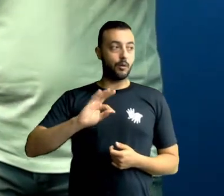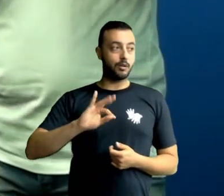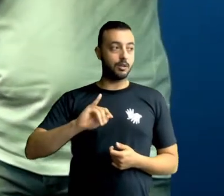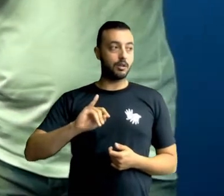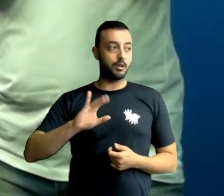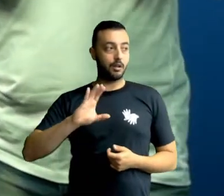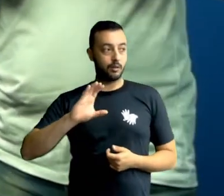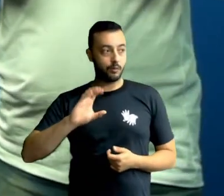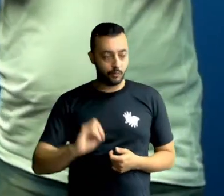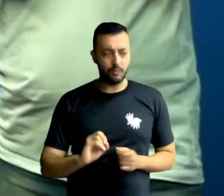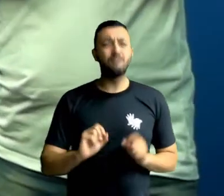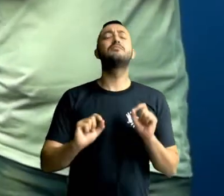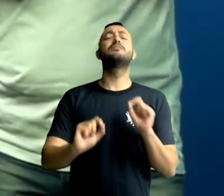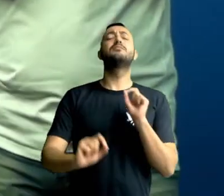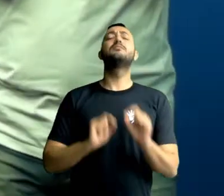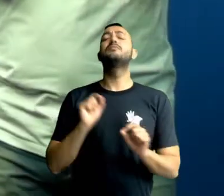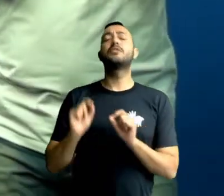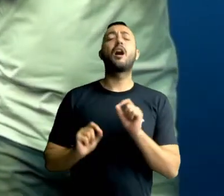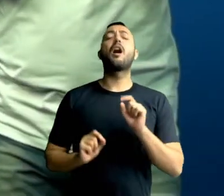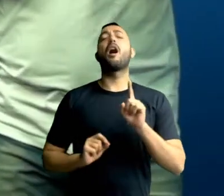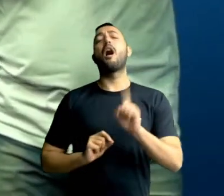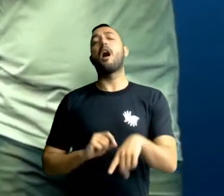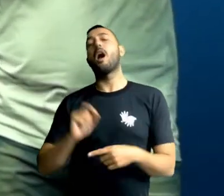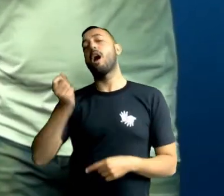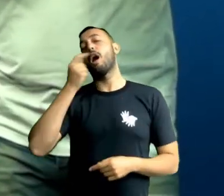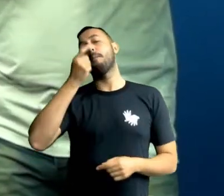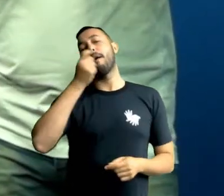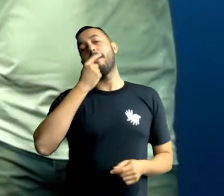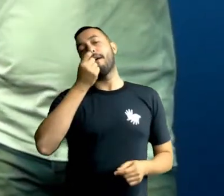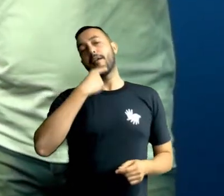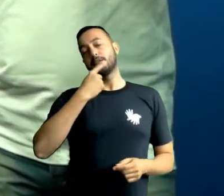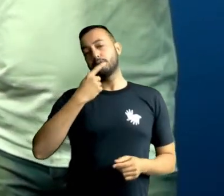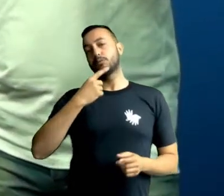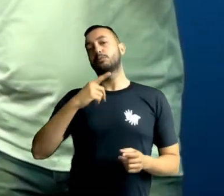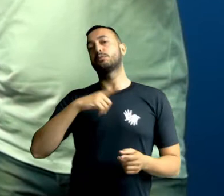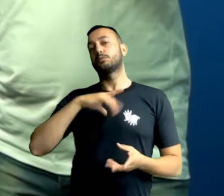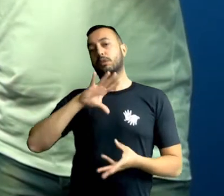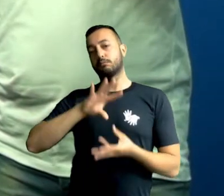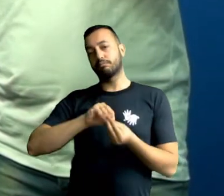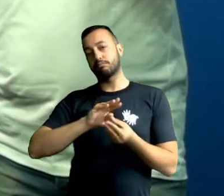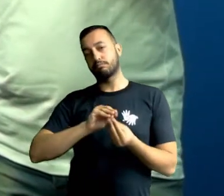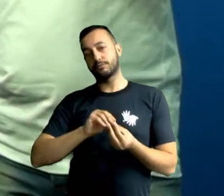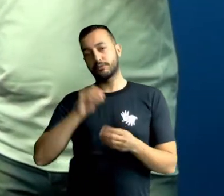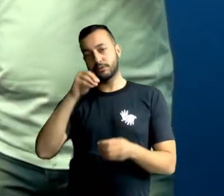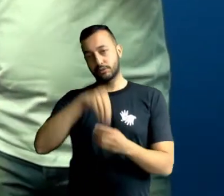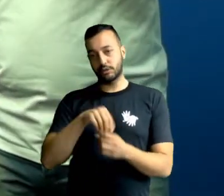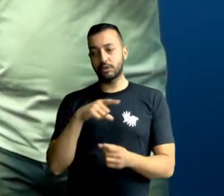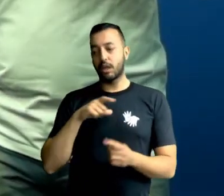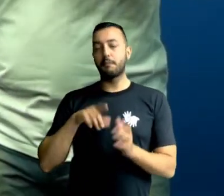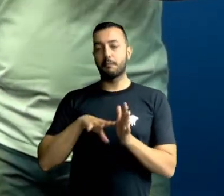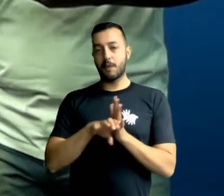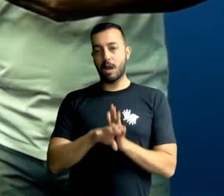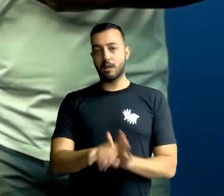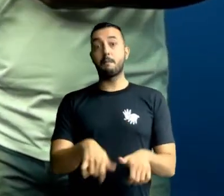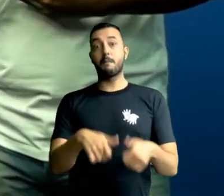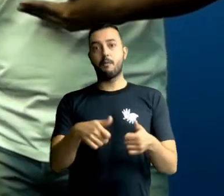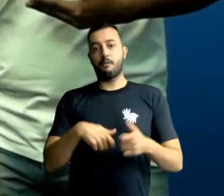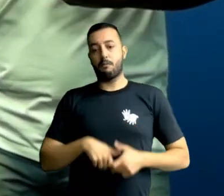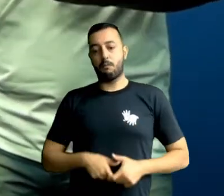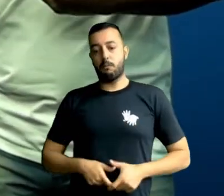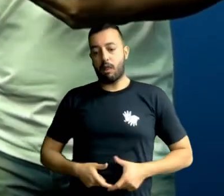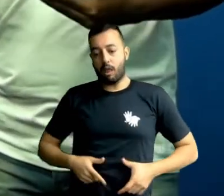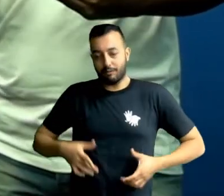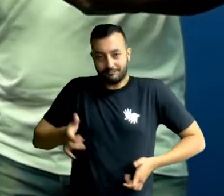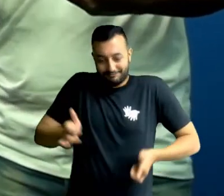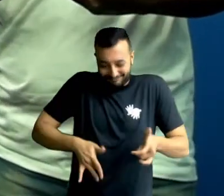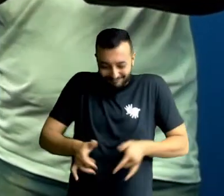Um medicamento probiótico é um medicamento que é composto por bactérias boas que vão se multiplicar